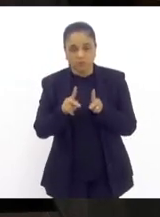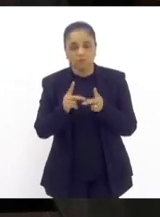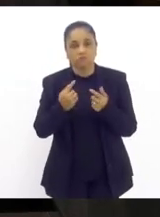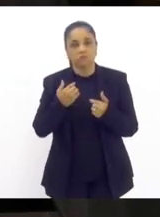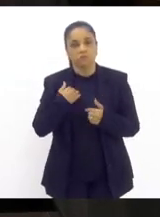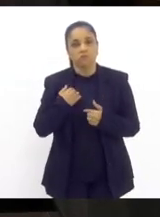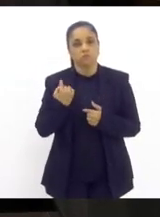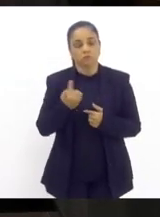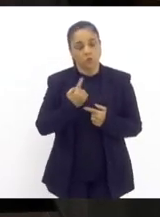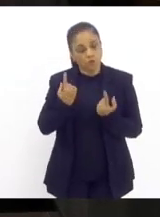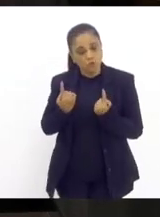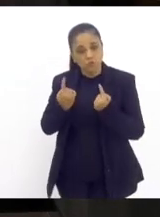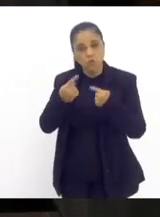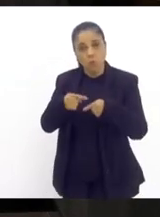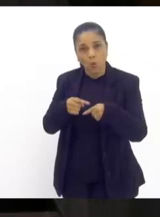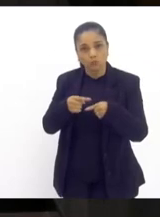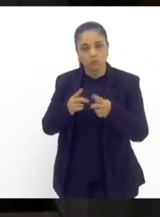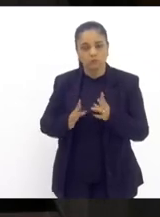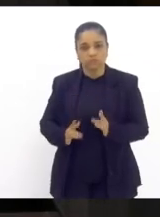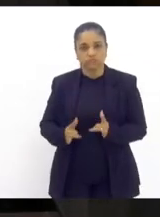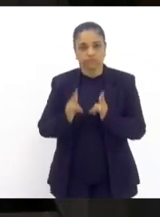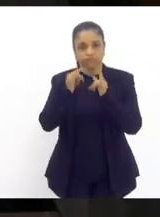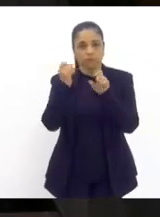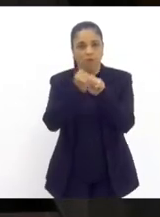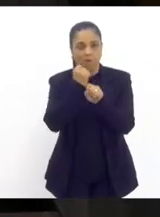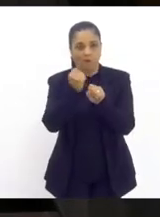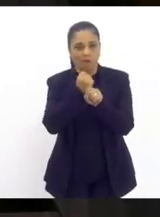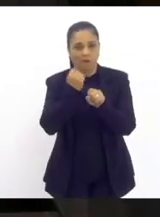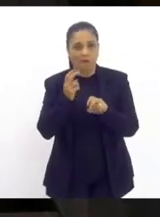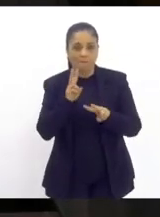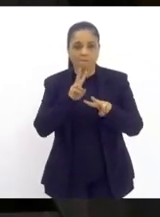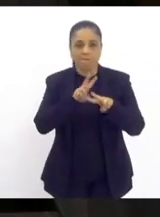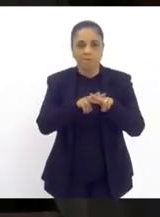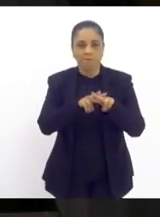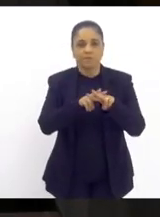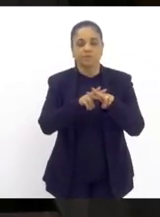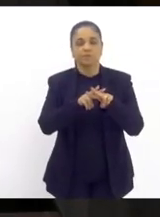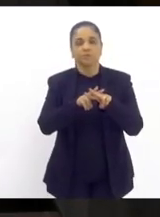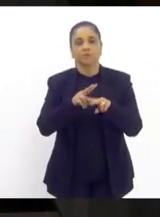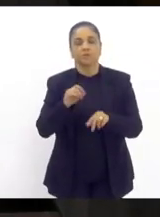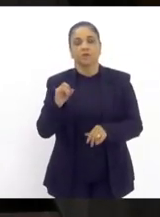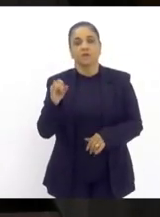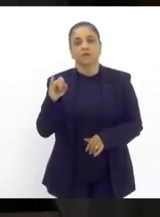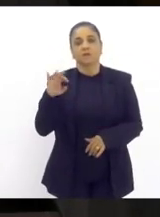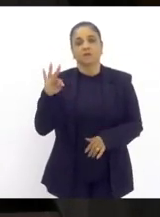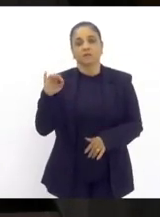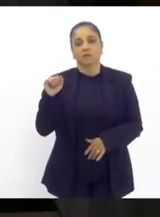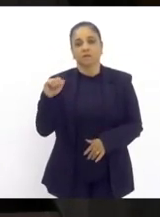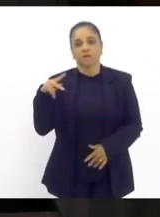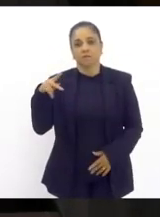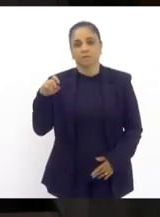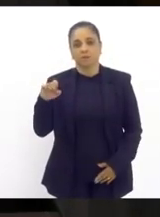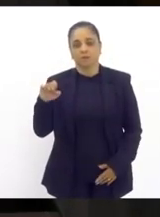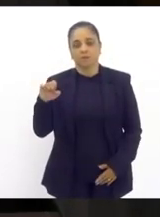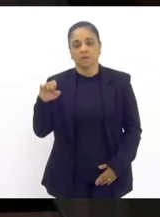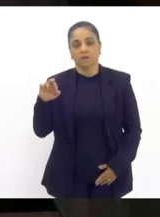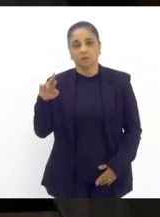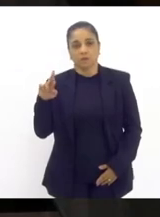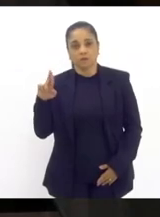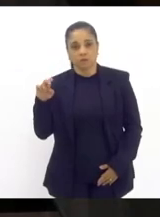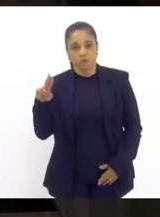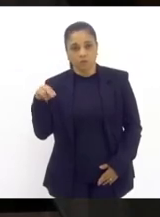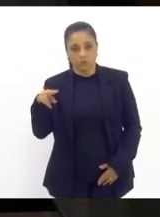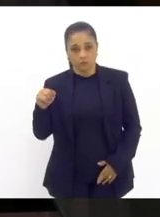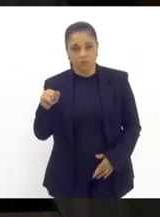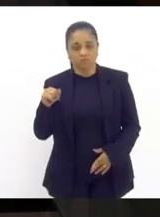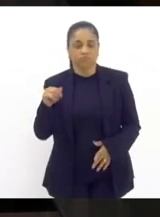a construção desse presídio de segurança máxima em Itaperuna ou em qualquer município da região noroeste Fluminense e eu vou te